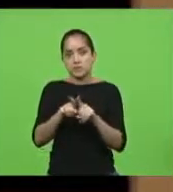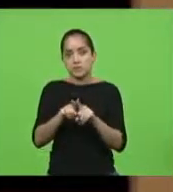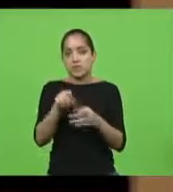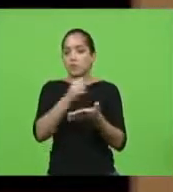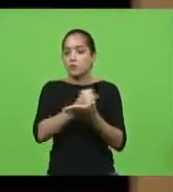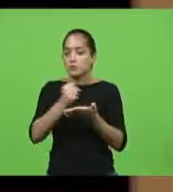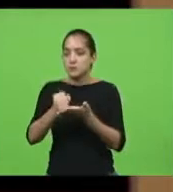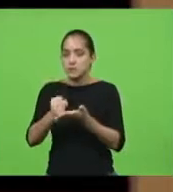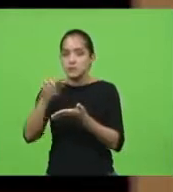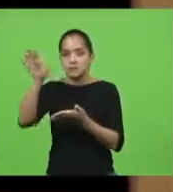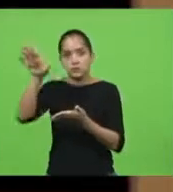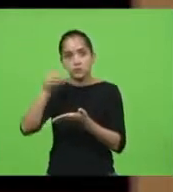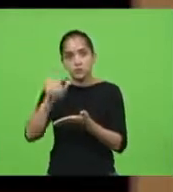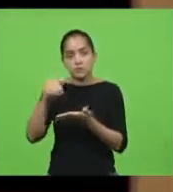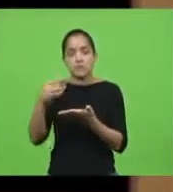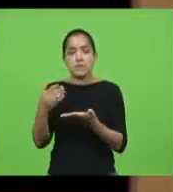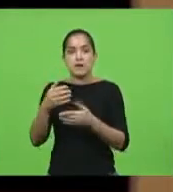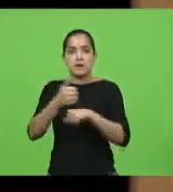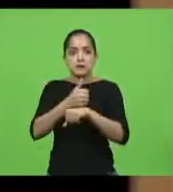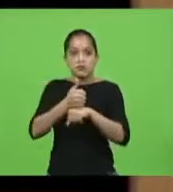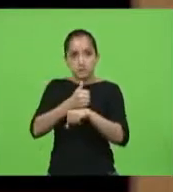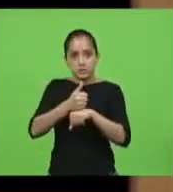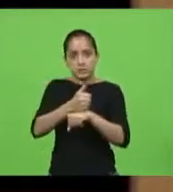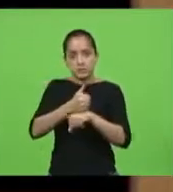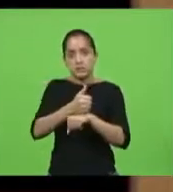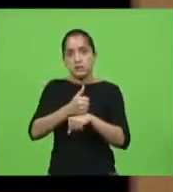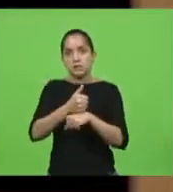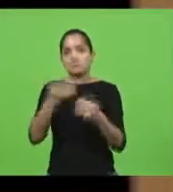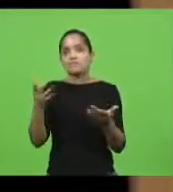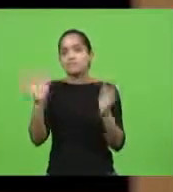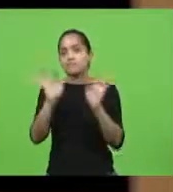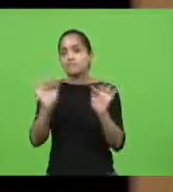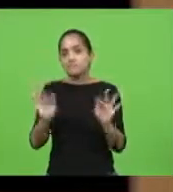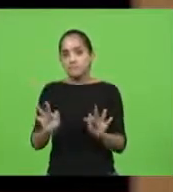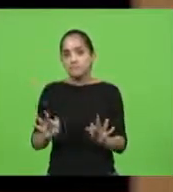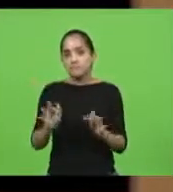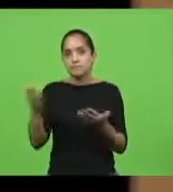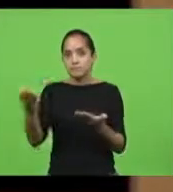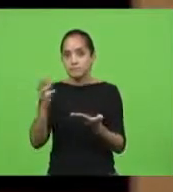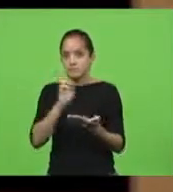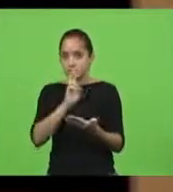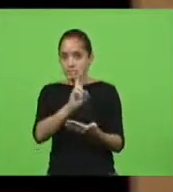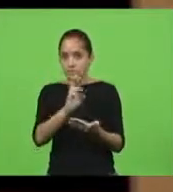contratação de novos profissionais. E fico feliz aí pela resposta